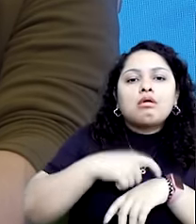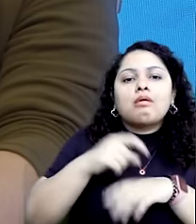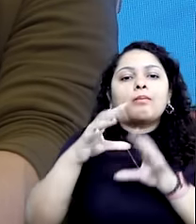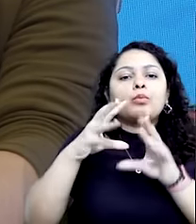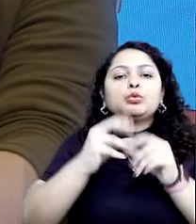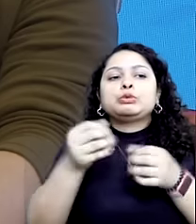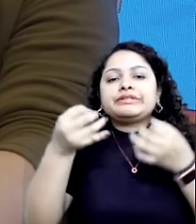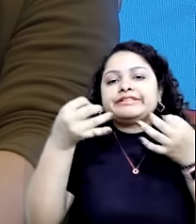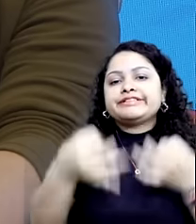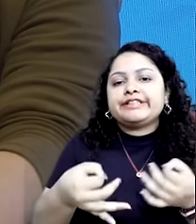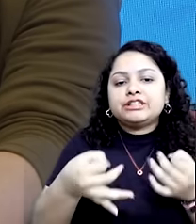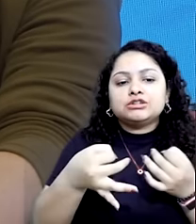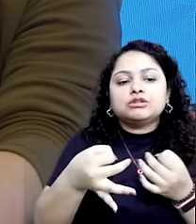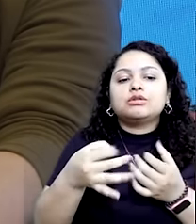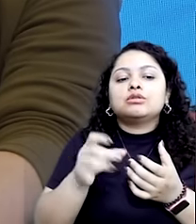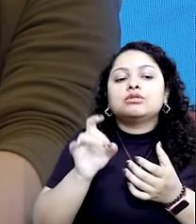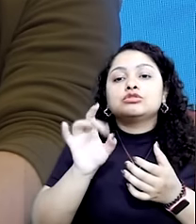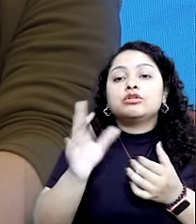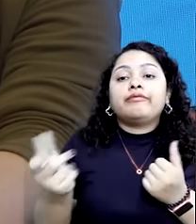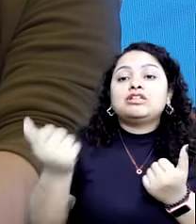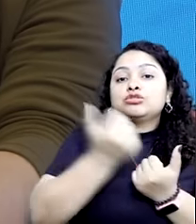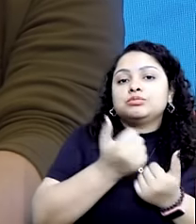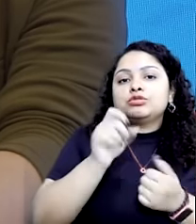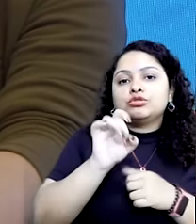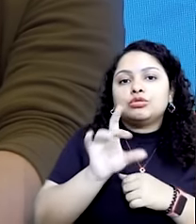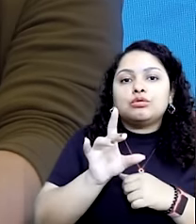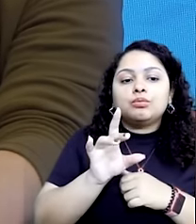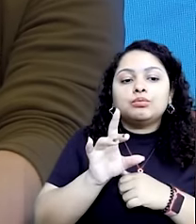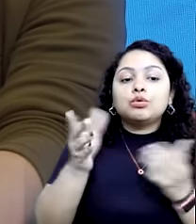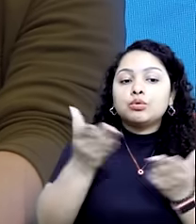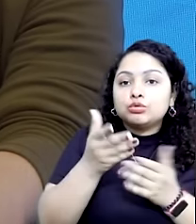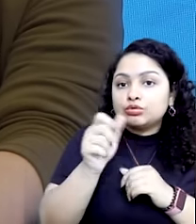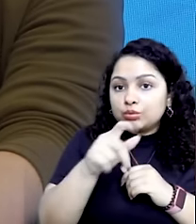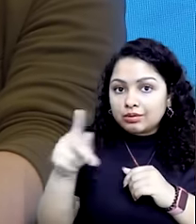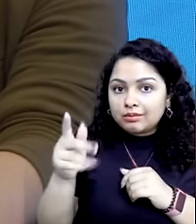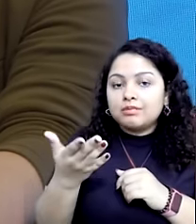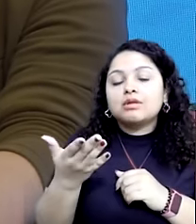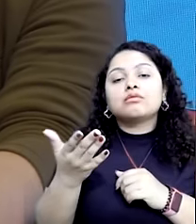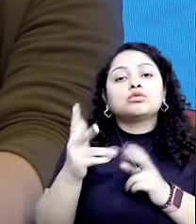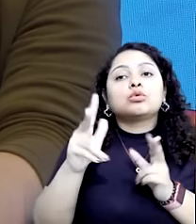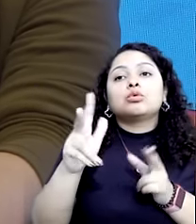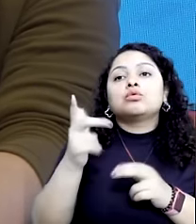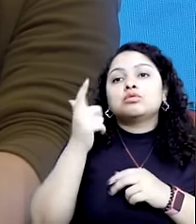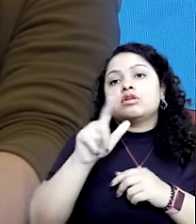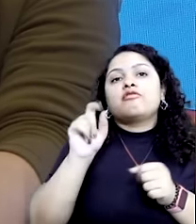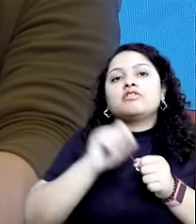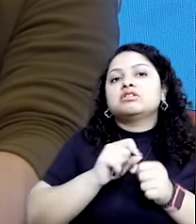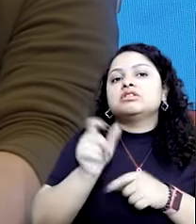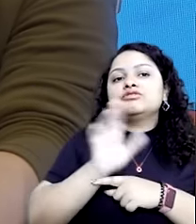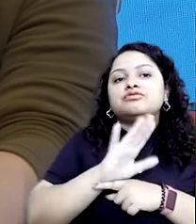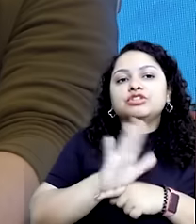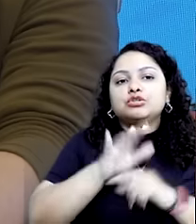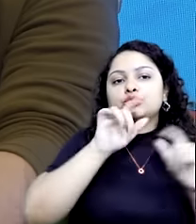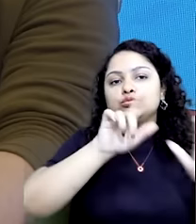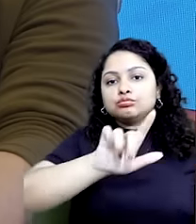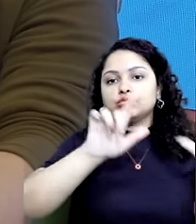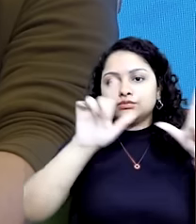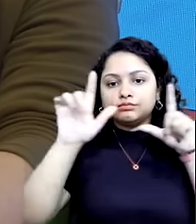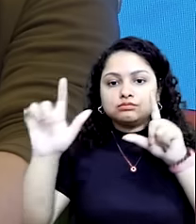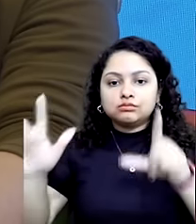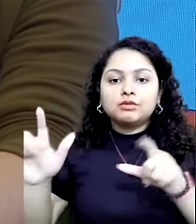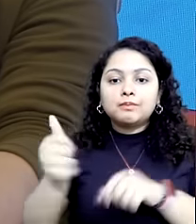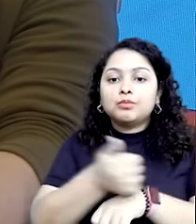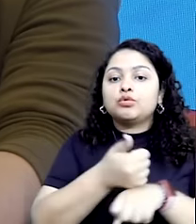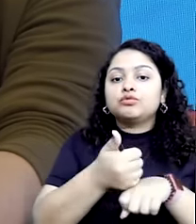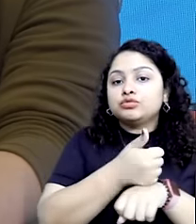certinho Você só vai lá vai substituir Então hoje com aplicativo desse você consegue fazer vídeos com transições profissionais e que